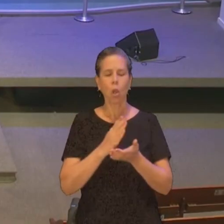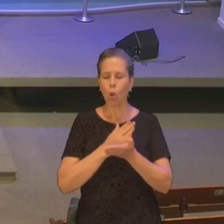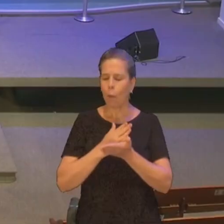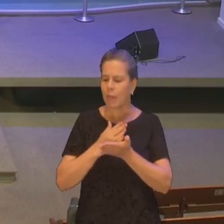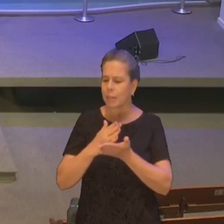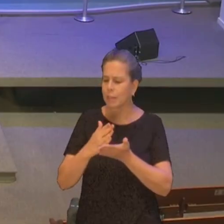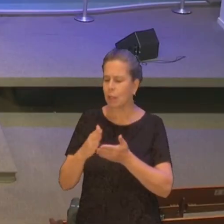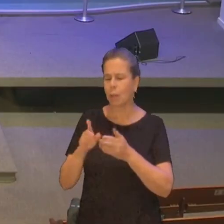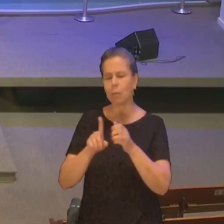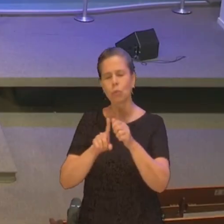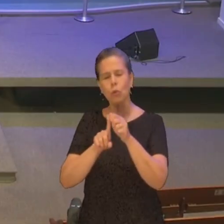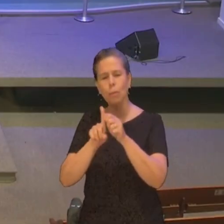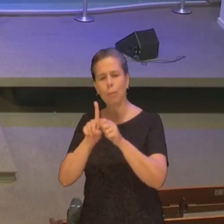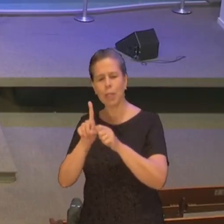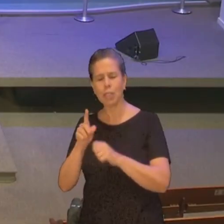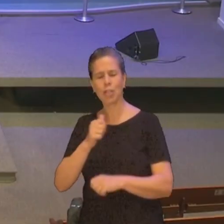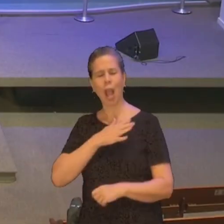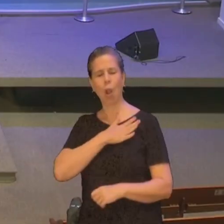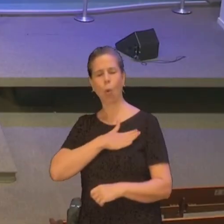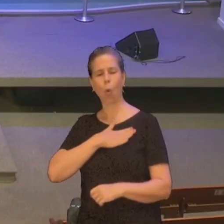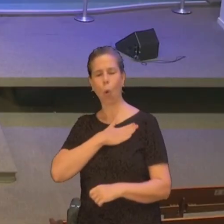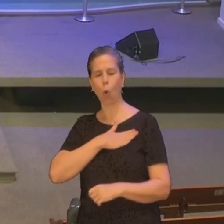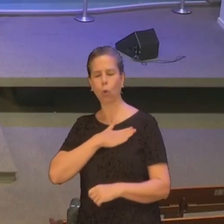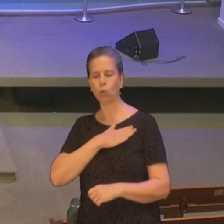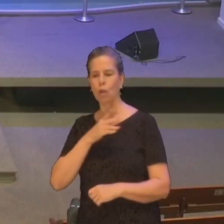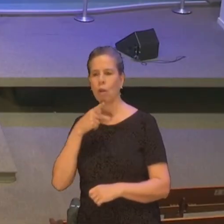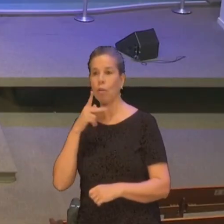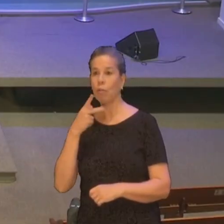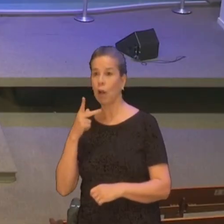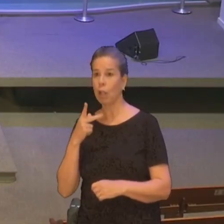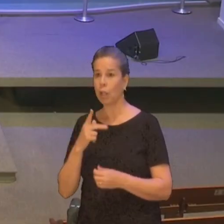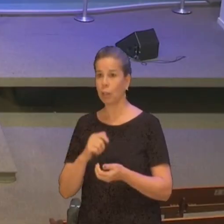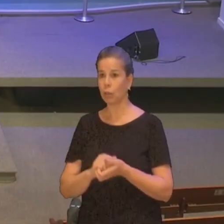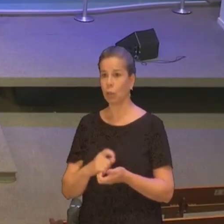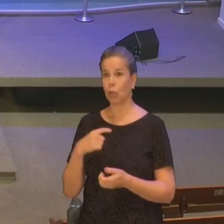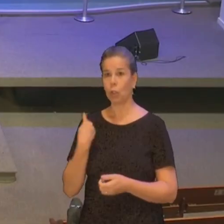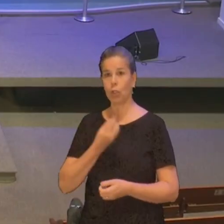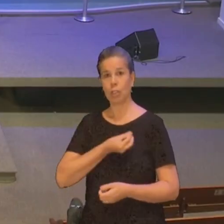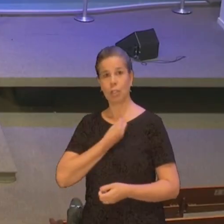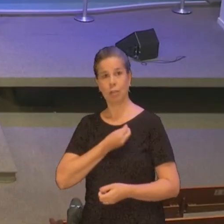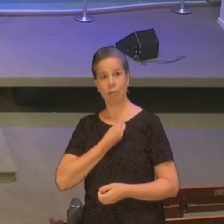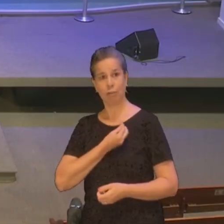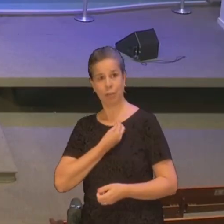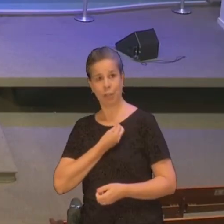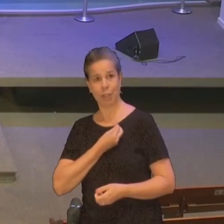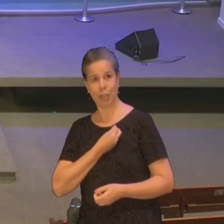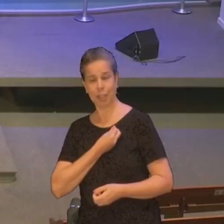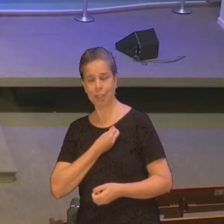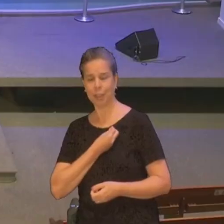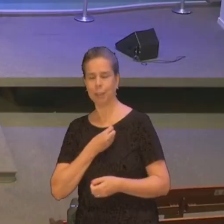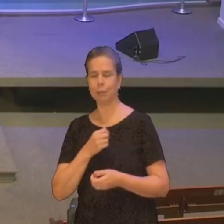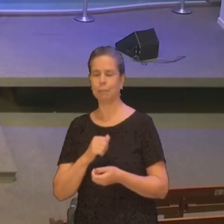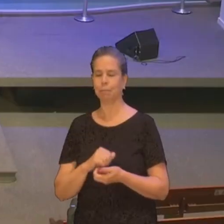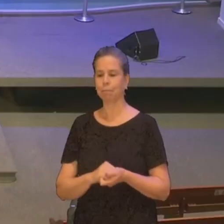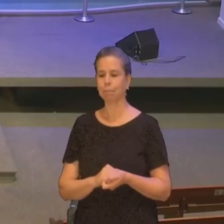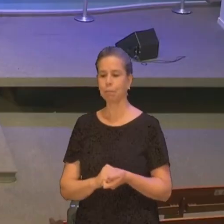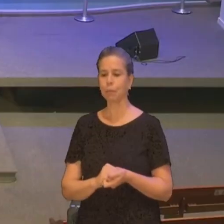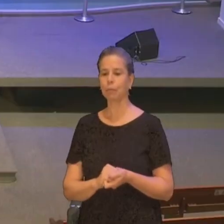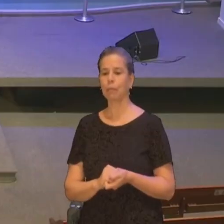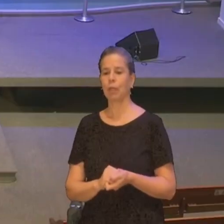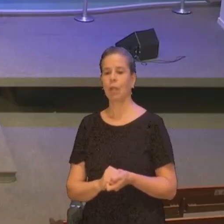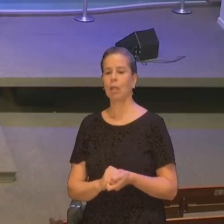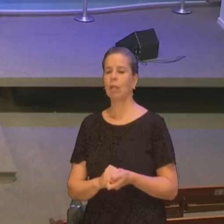Começamos no início do mês de agosto falando sobre movidos por identidade, uma pregação trazida pelo meu pai. Depois, movidos